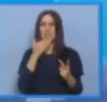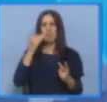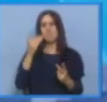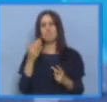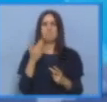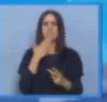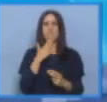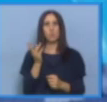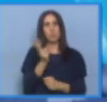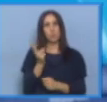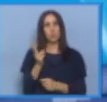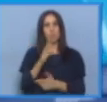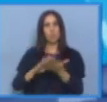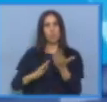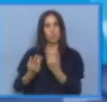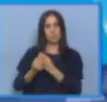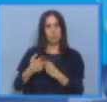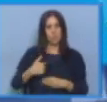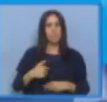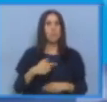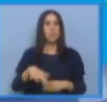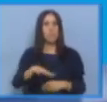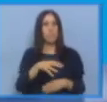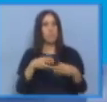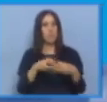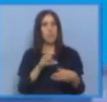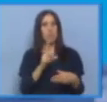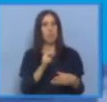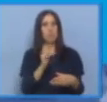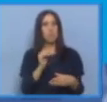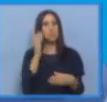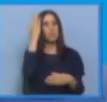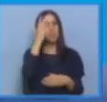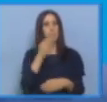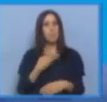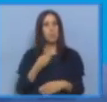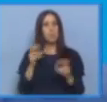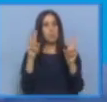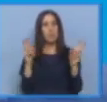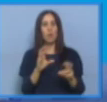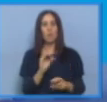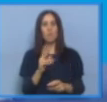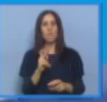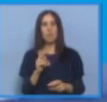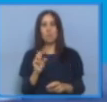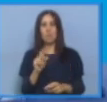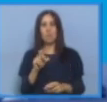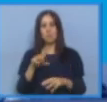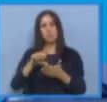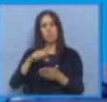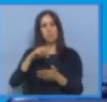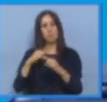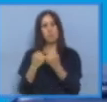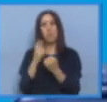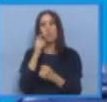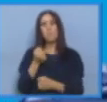e então, numa das comunidades da paróquia de Lavos, chamada São Pedro, tem este centro da Cova Gala, que é um centro social, orientado pela